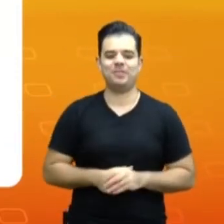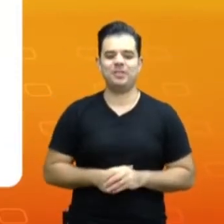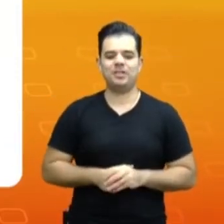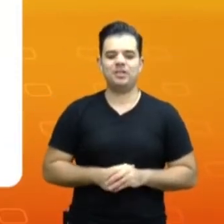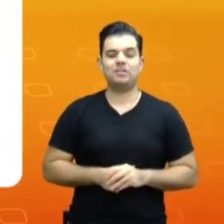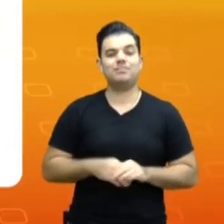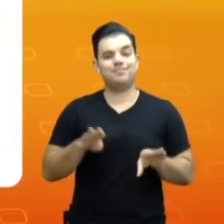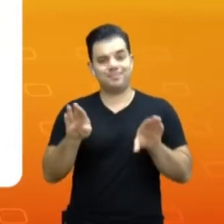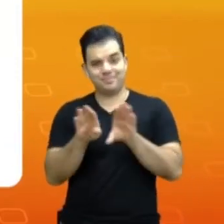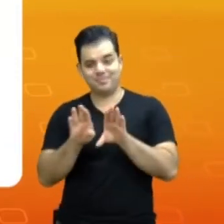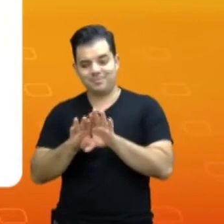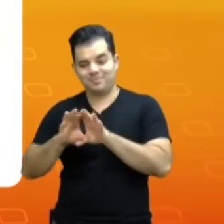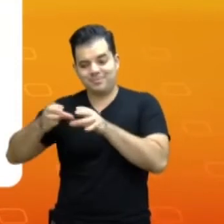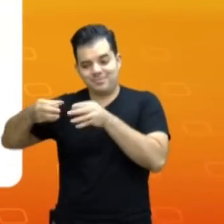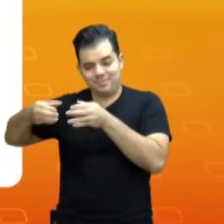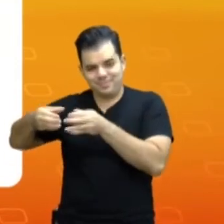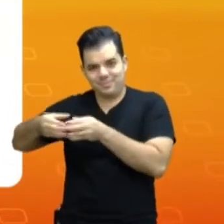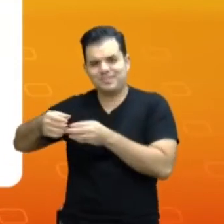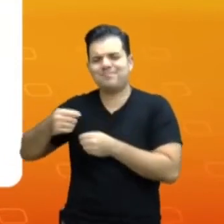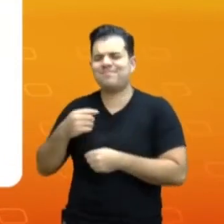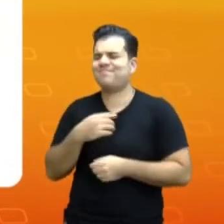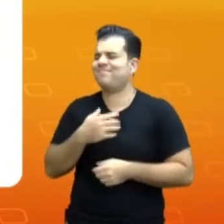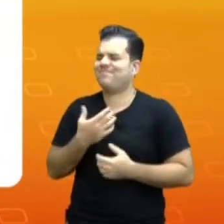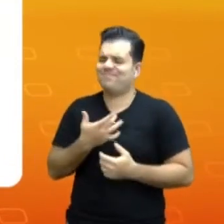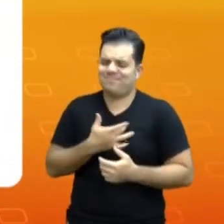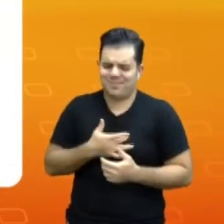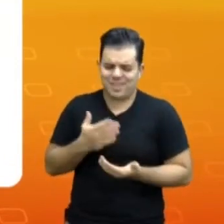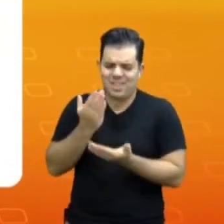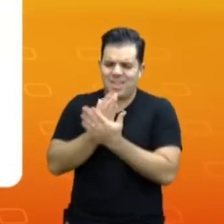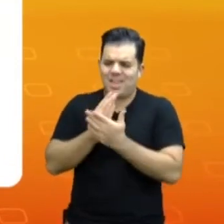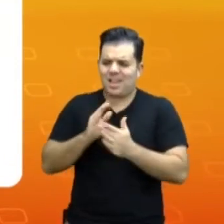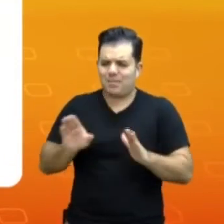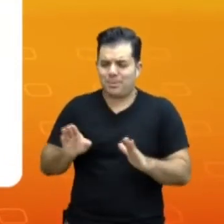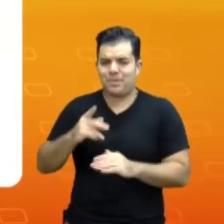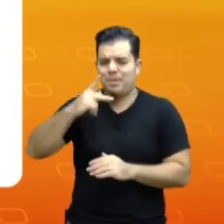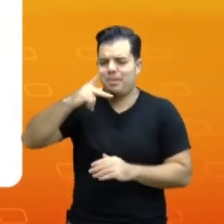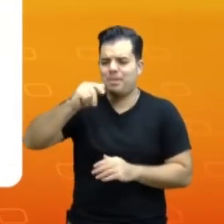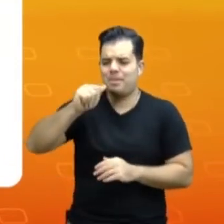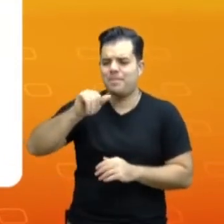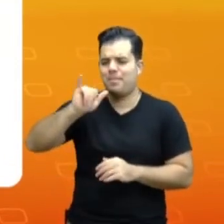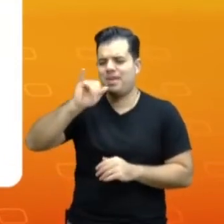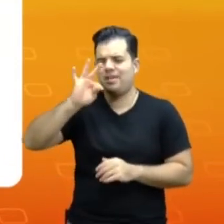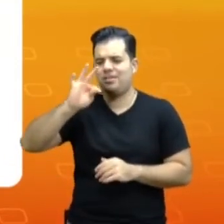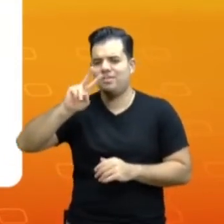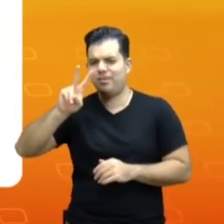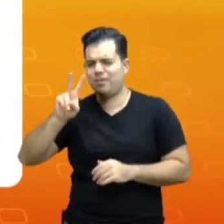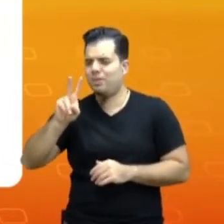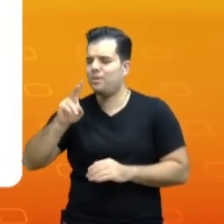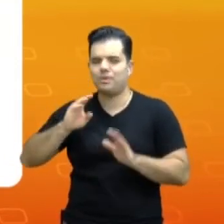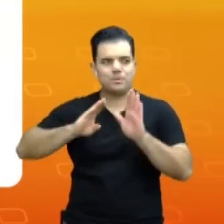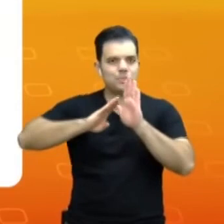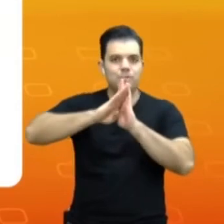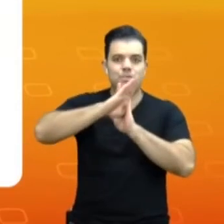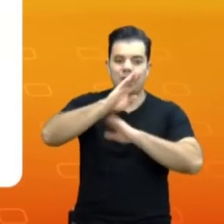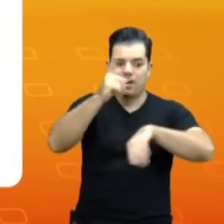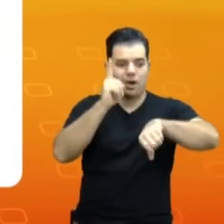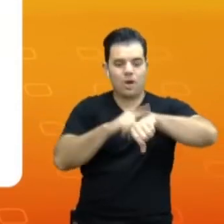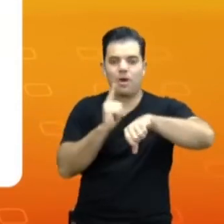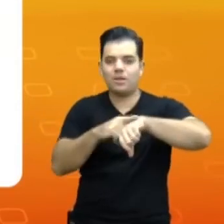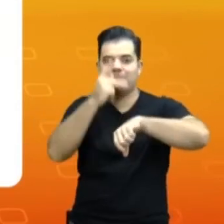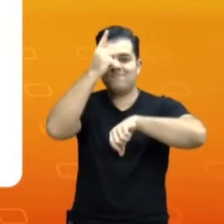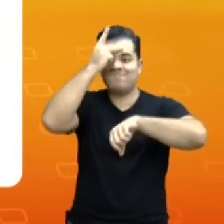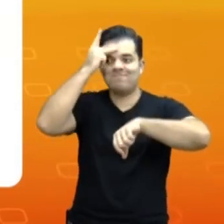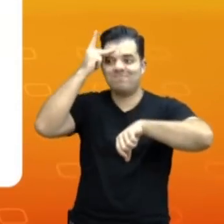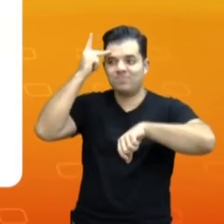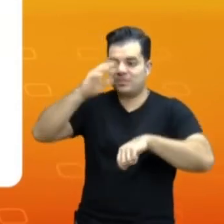E do nosso lado aqui, que pena que acabou, né? No caso da PTV foi um sucesso a questão da audiência, o horário também,